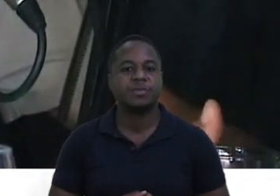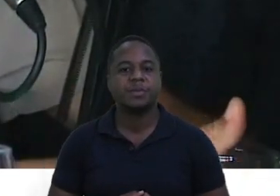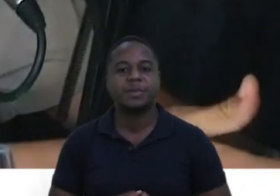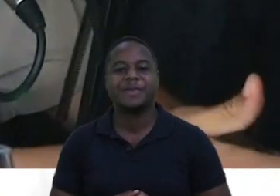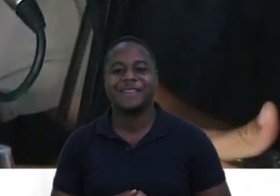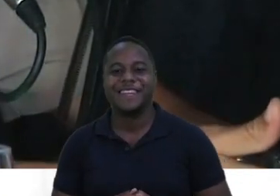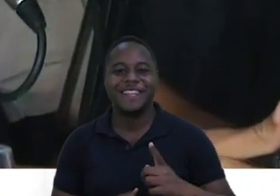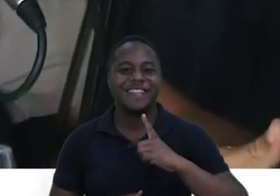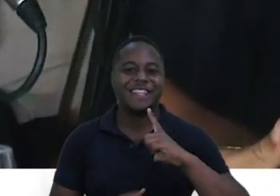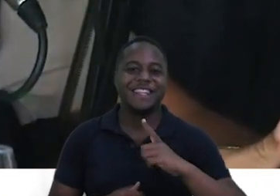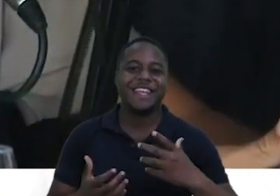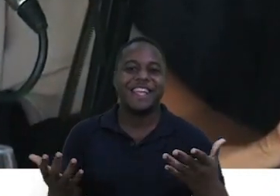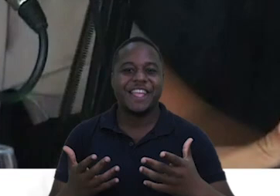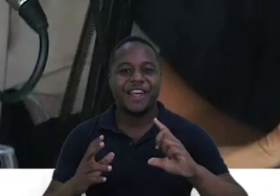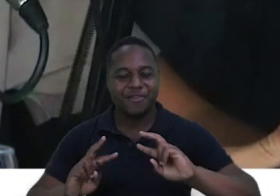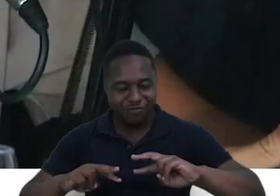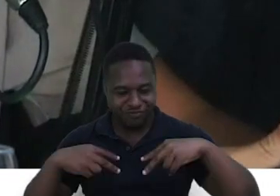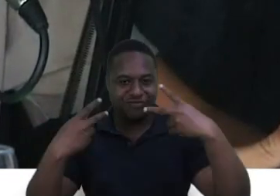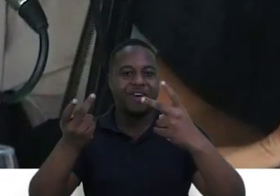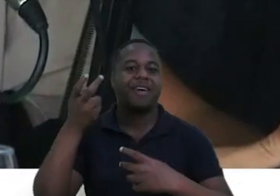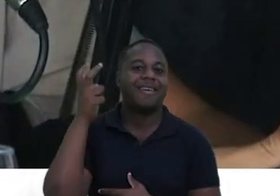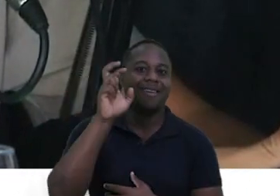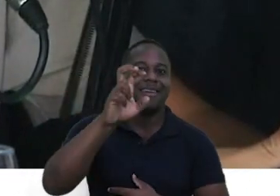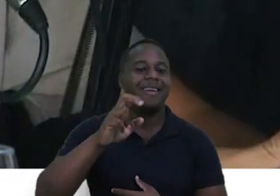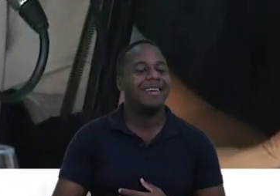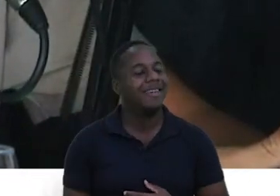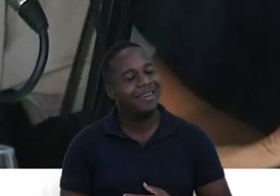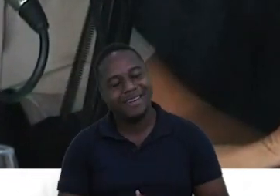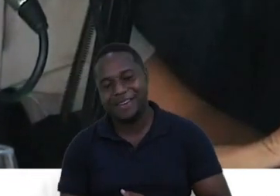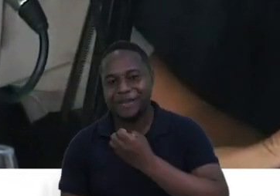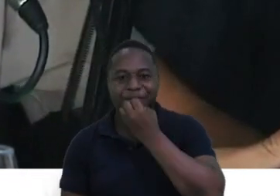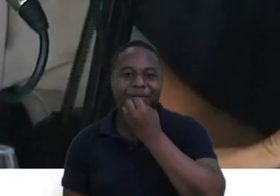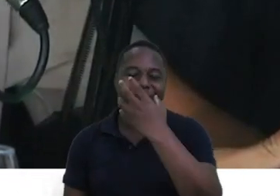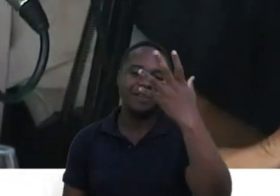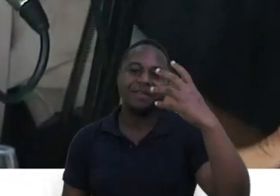5, né? Quando chega aqui, fica fácil demais.